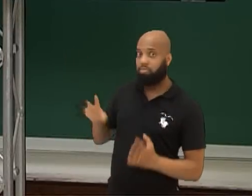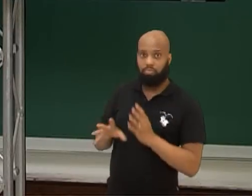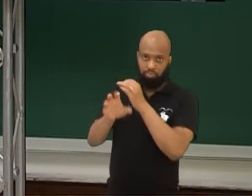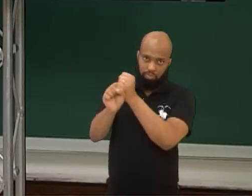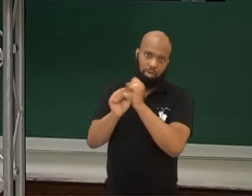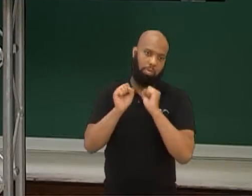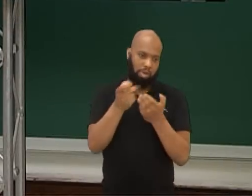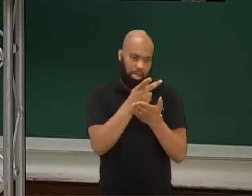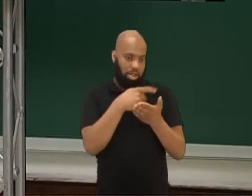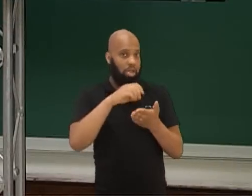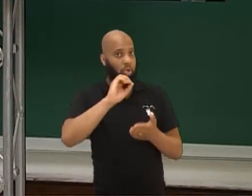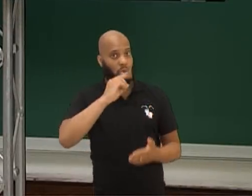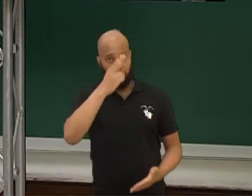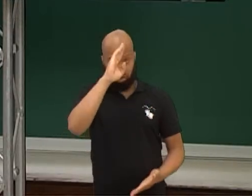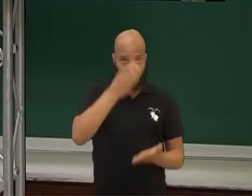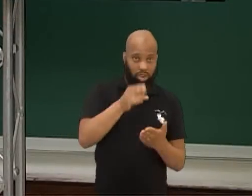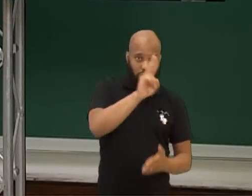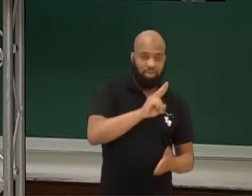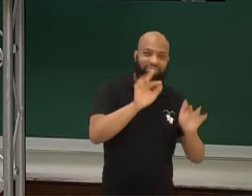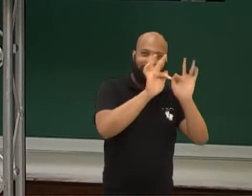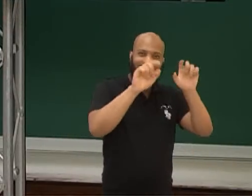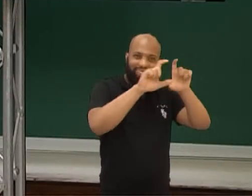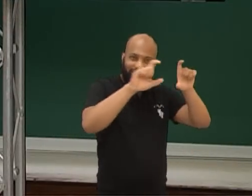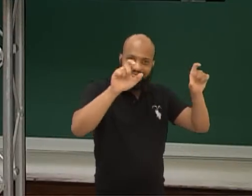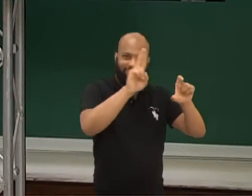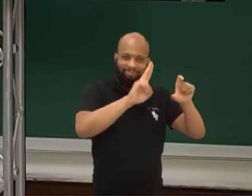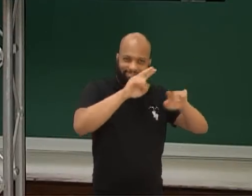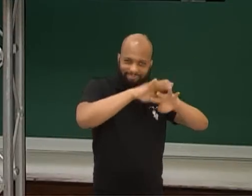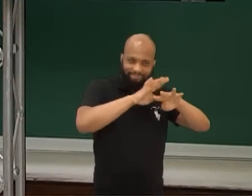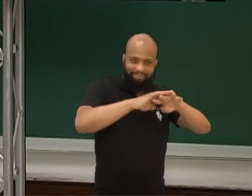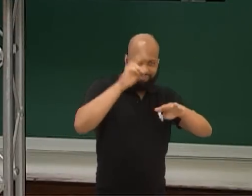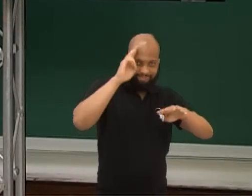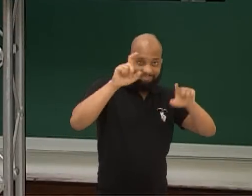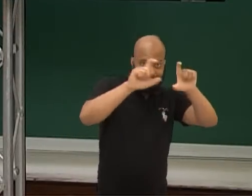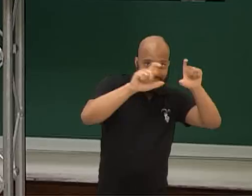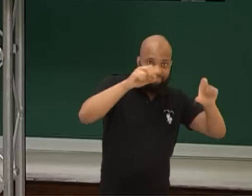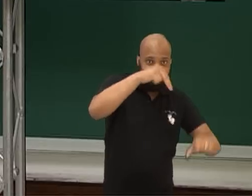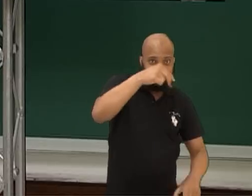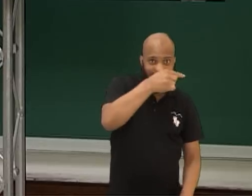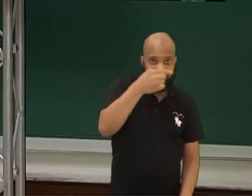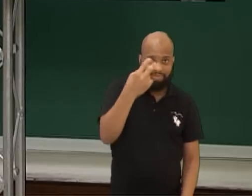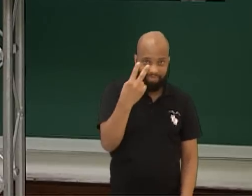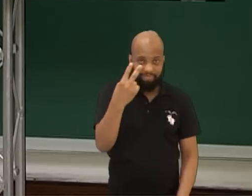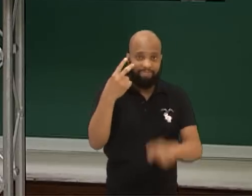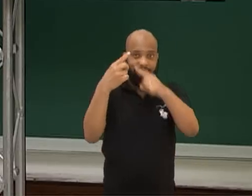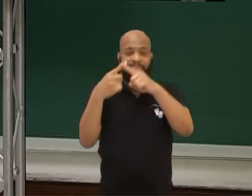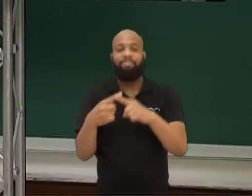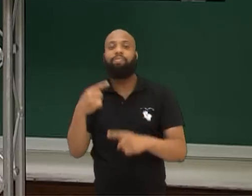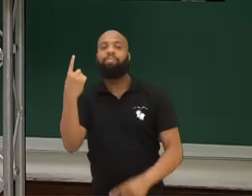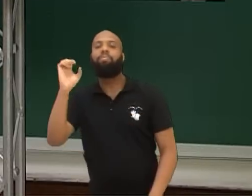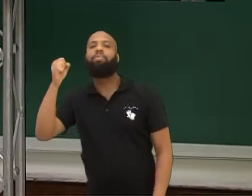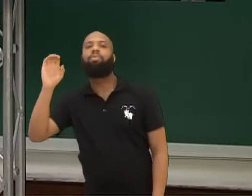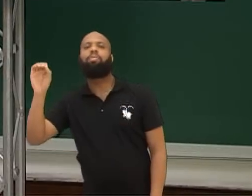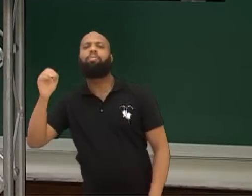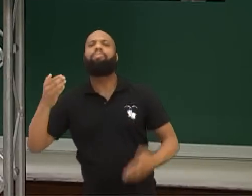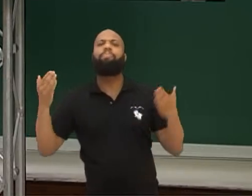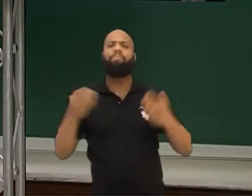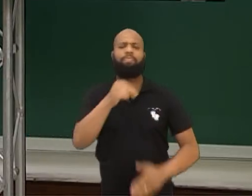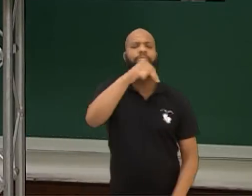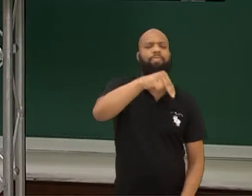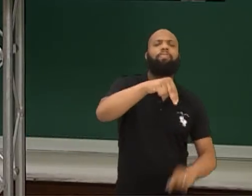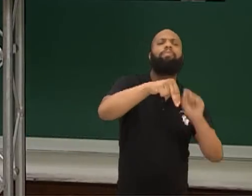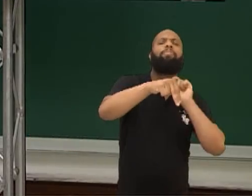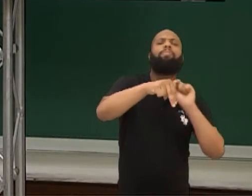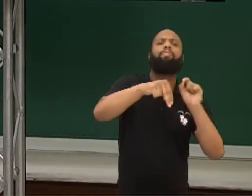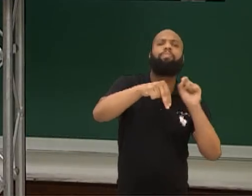ou desenhando ou usando aquela expressão que a gente descobriu lá, n menos 2. Então, quem é o n? Nesse caso, o n